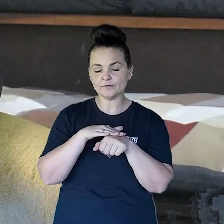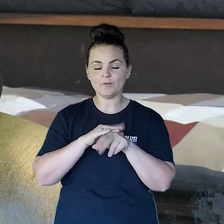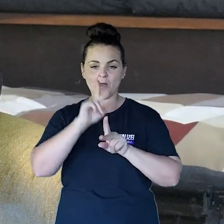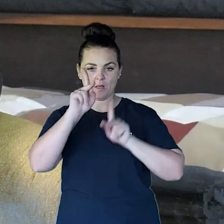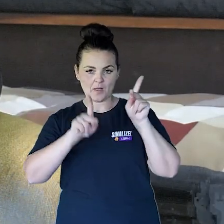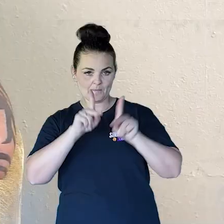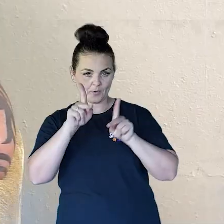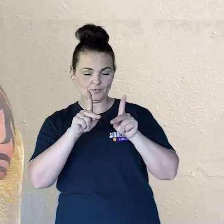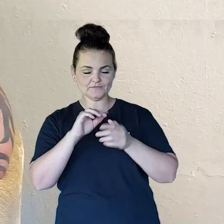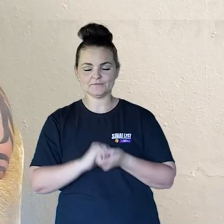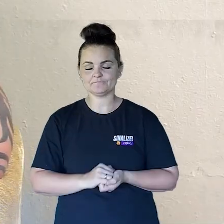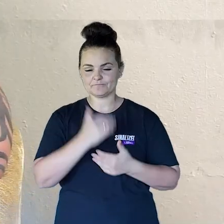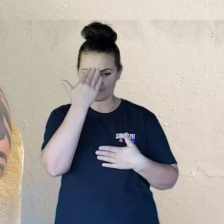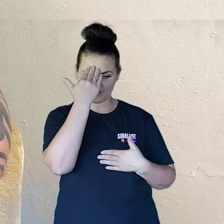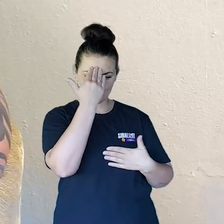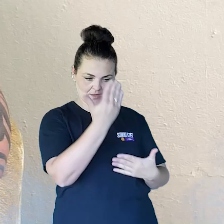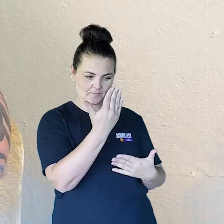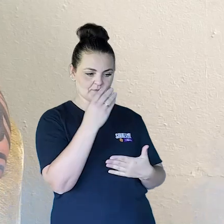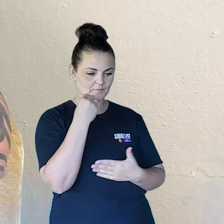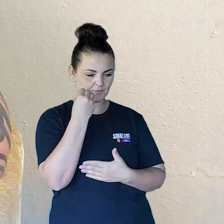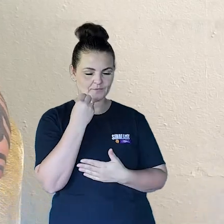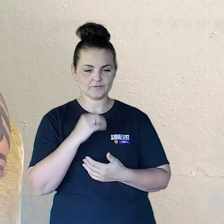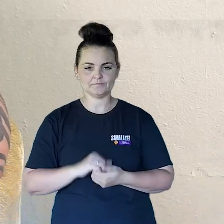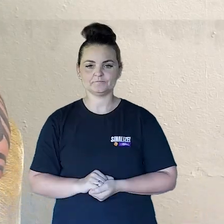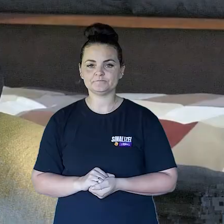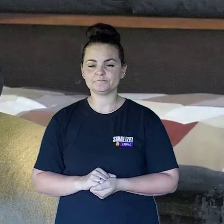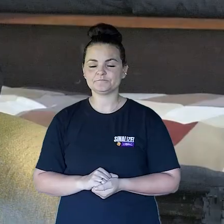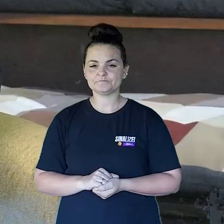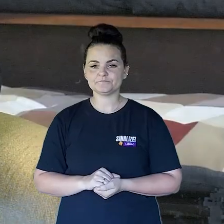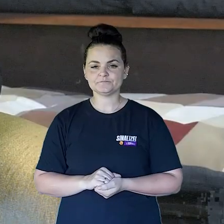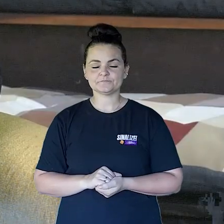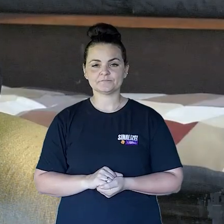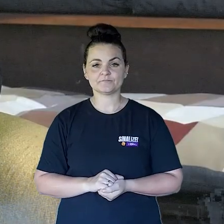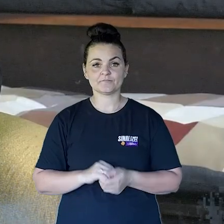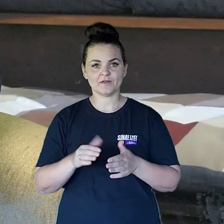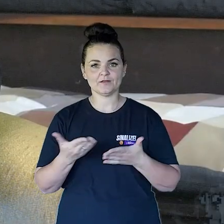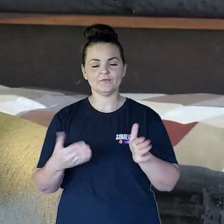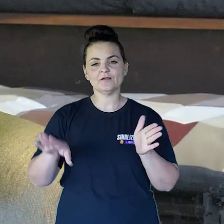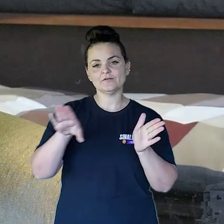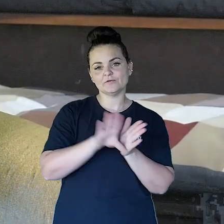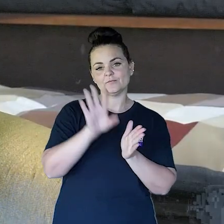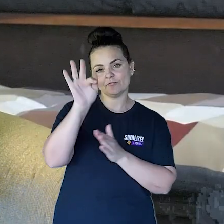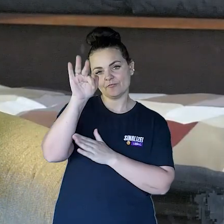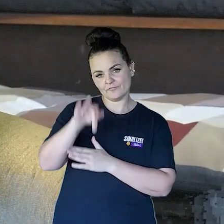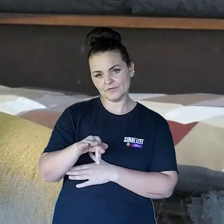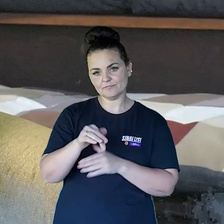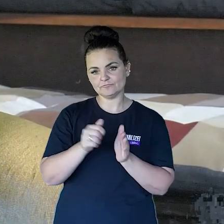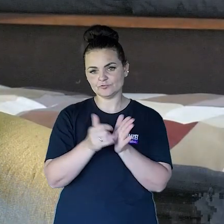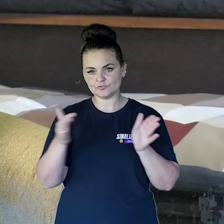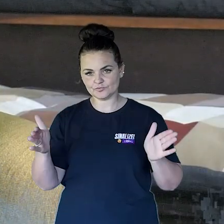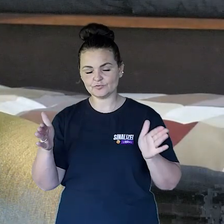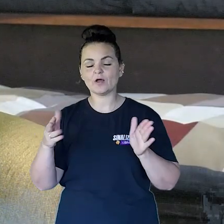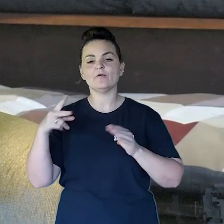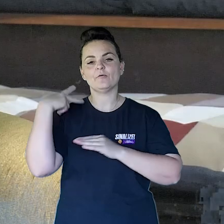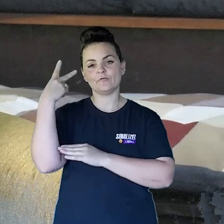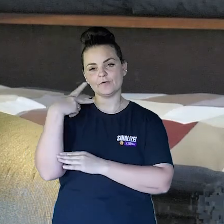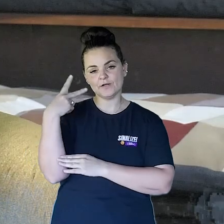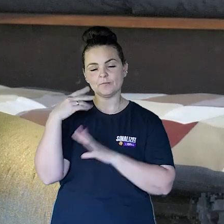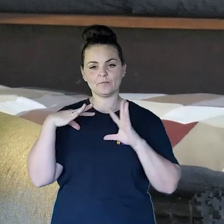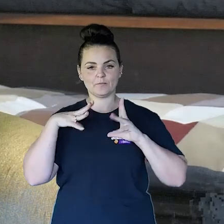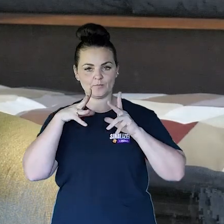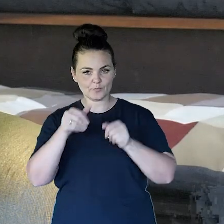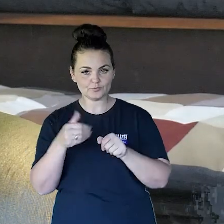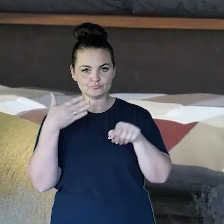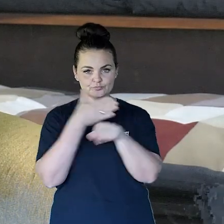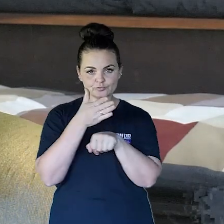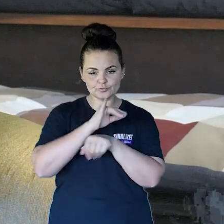nosso público. Obrigado. Eu que agradeço a oportunidade. E assim chegamos ao final de mais uma edição do programa Vereador por